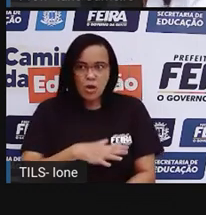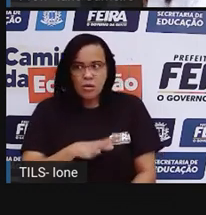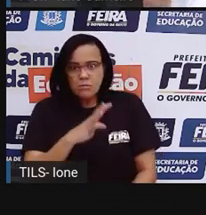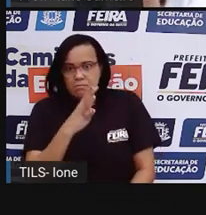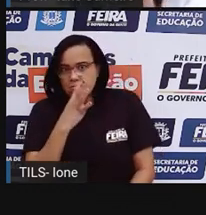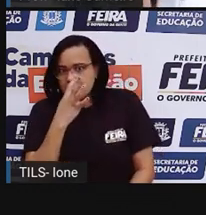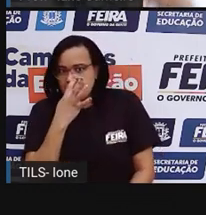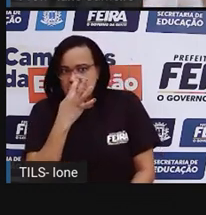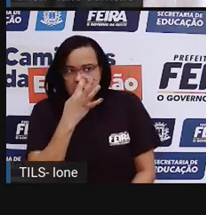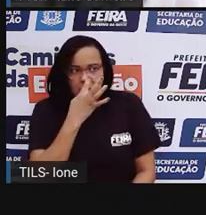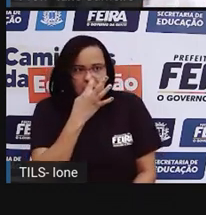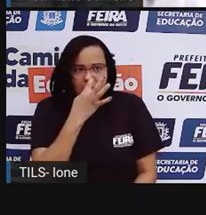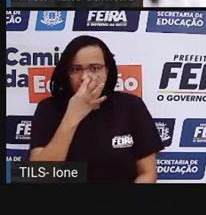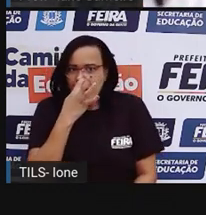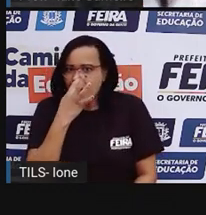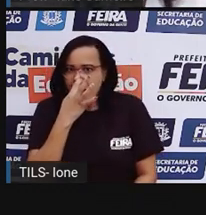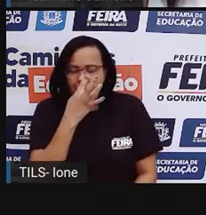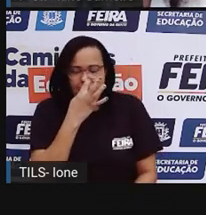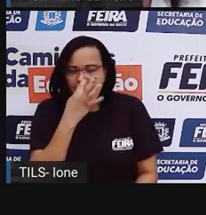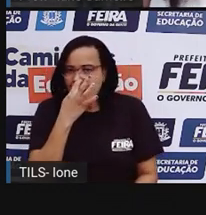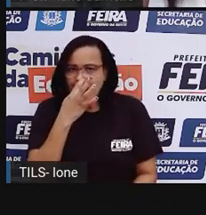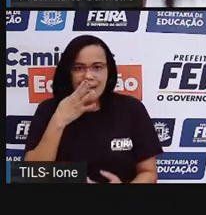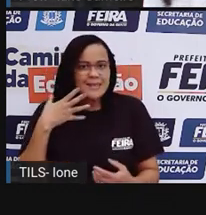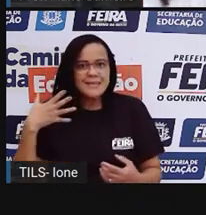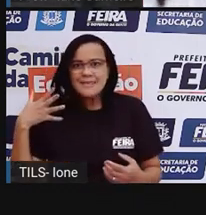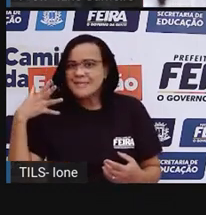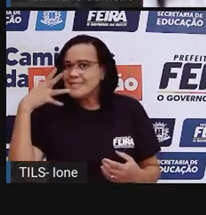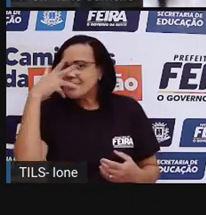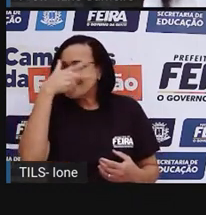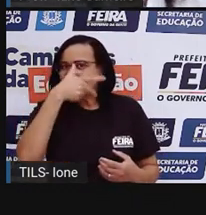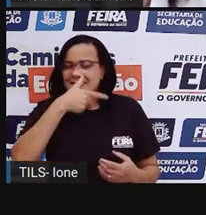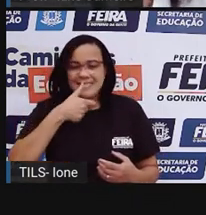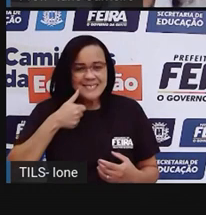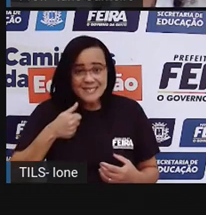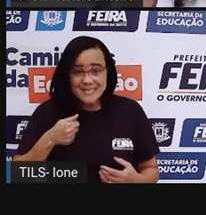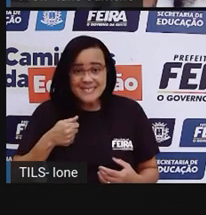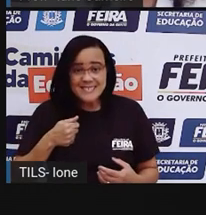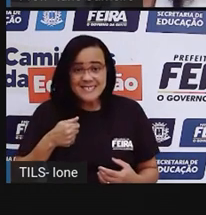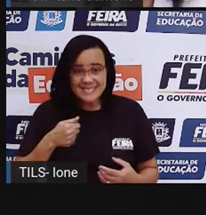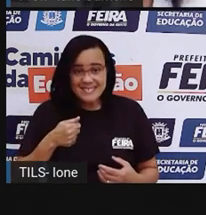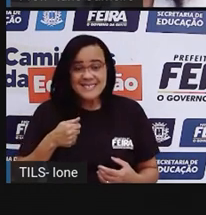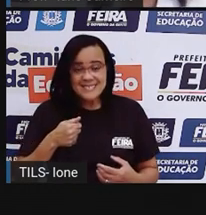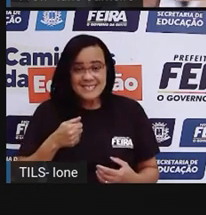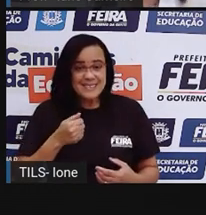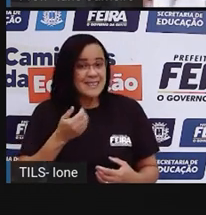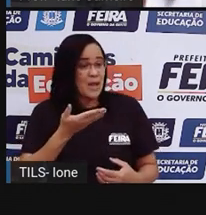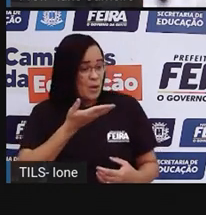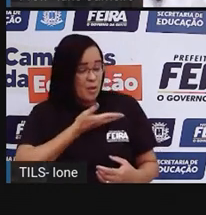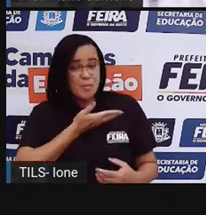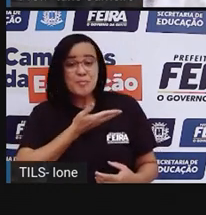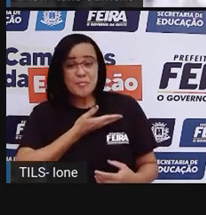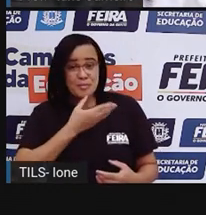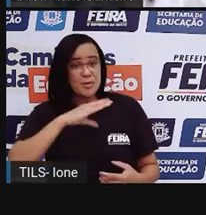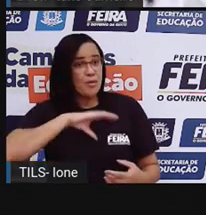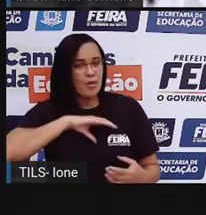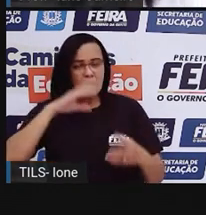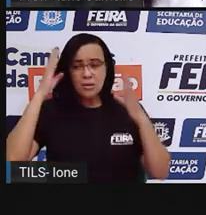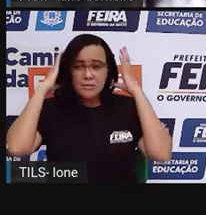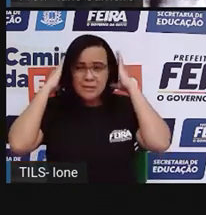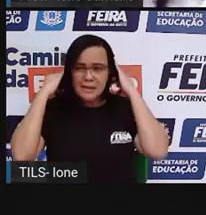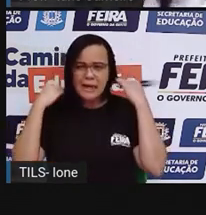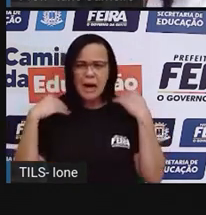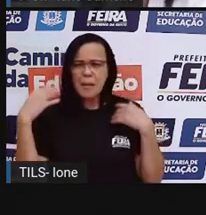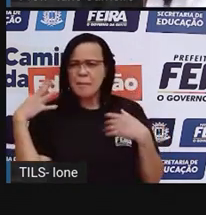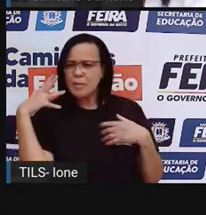admiração, né? Olha, como eu acho bonito, né? Aquele coleguinha, o cabelo daquela